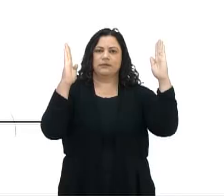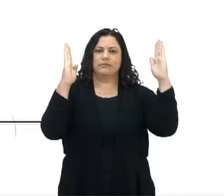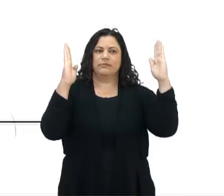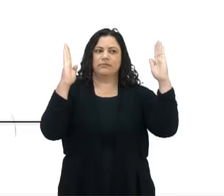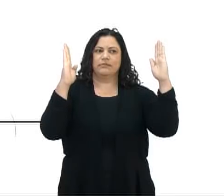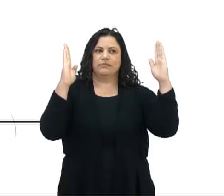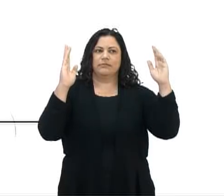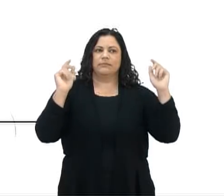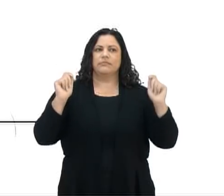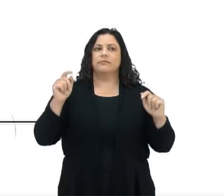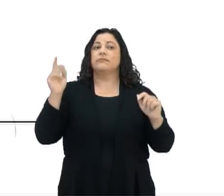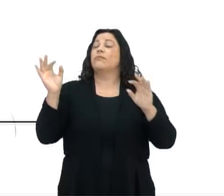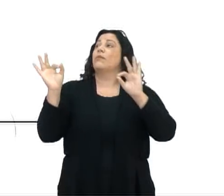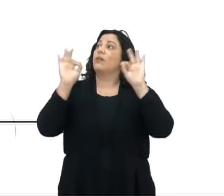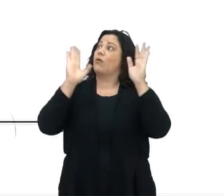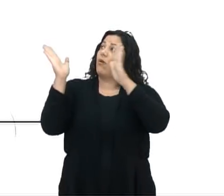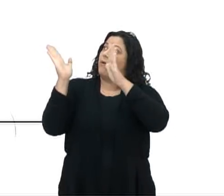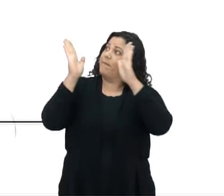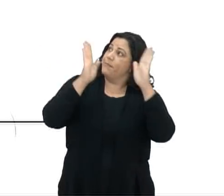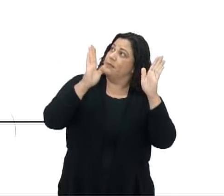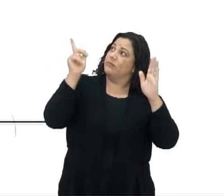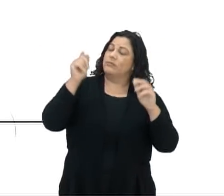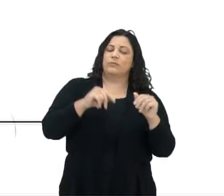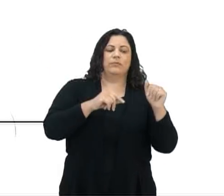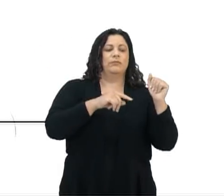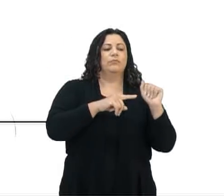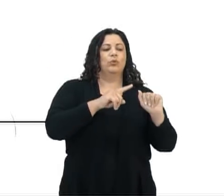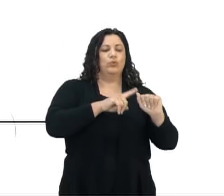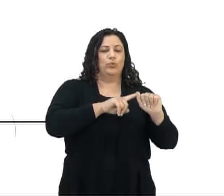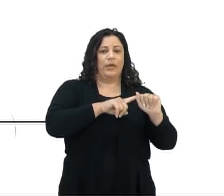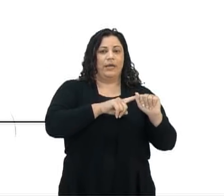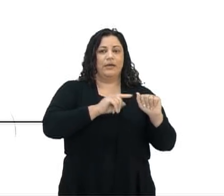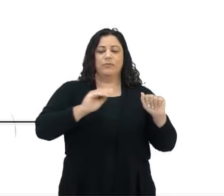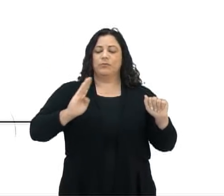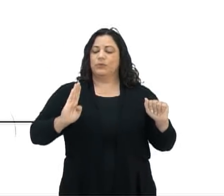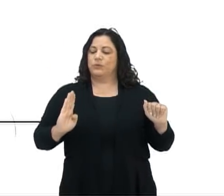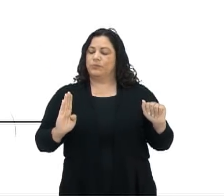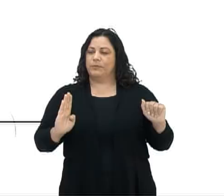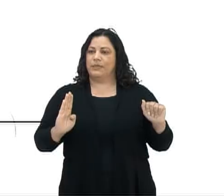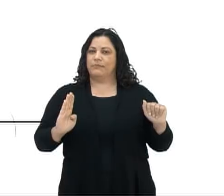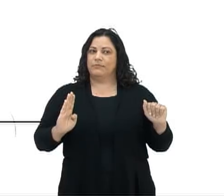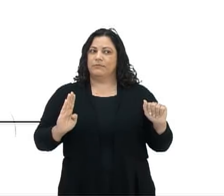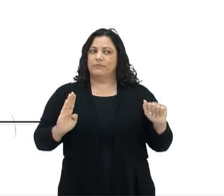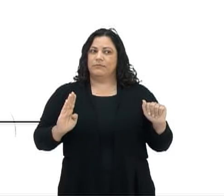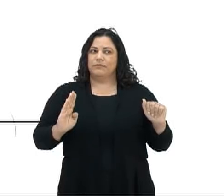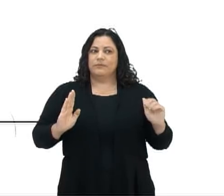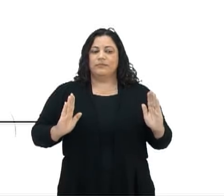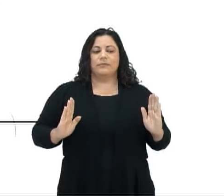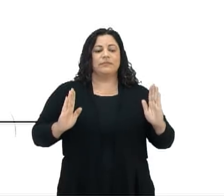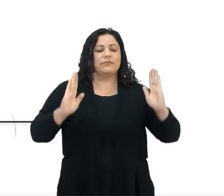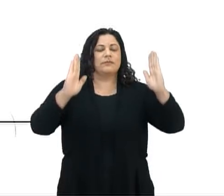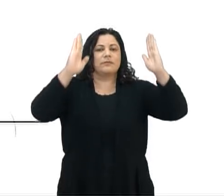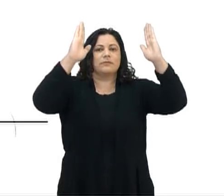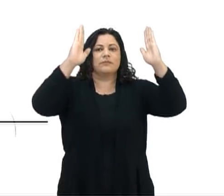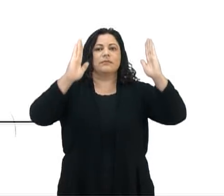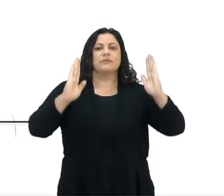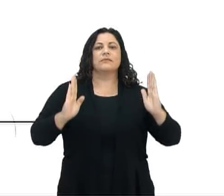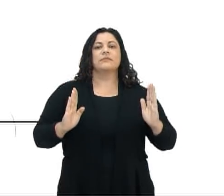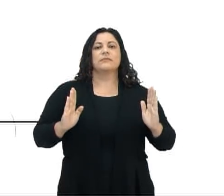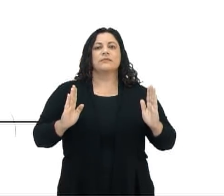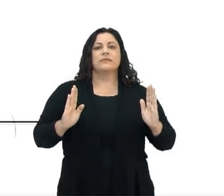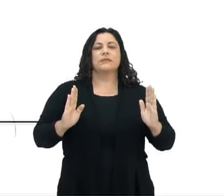aqui, ó. Perpendicular pelo ponto A, perpendicular pelo ponto B. Agora eu vou fazer o quê? Com o compasso, nós